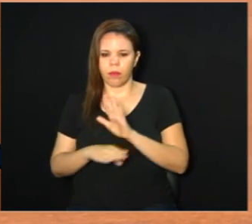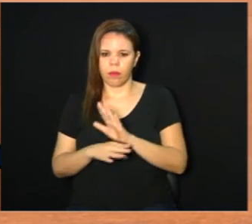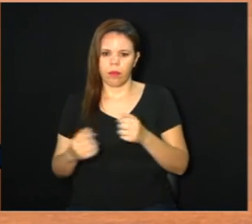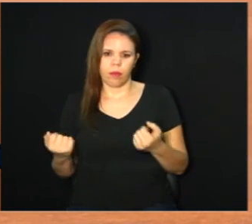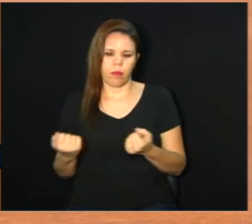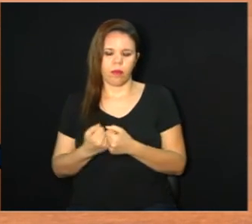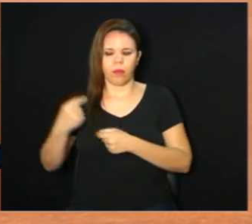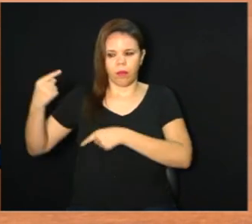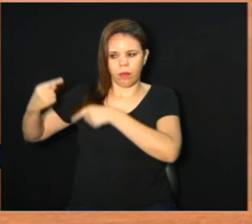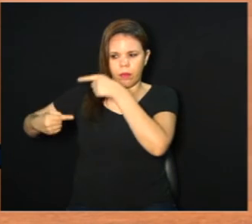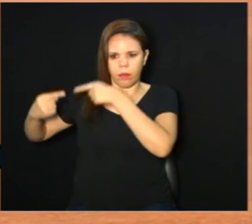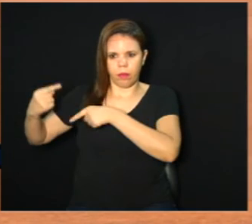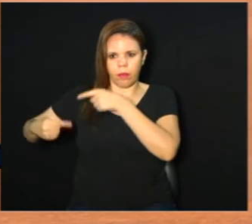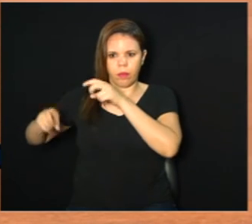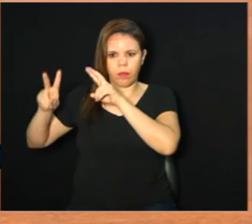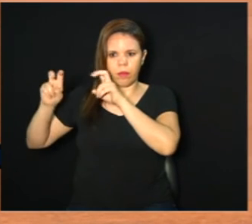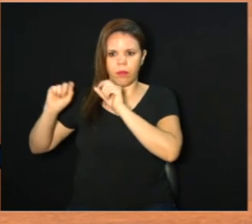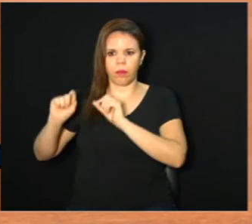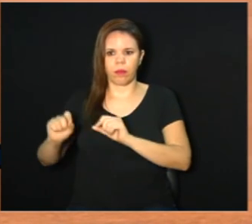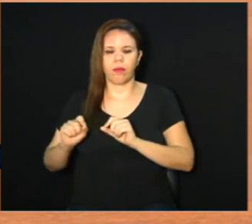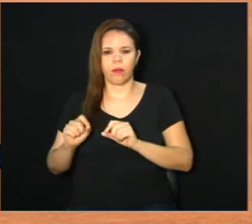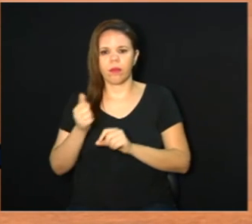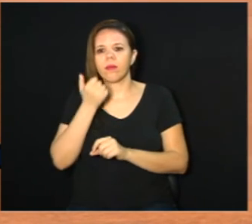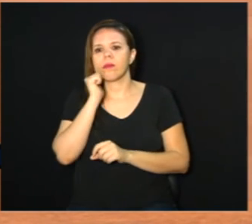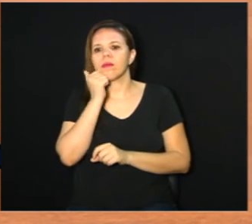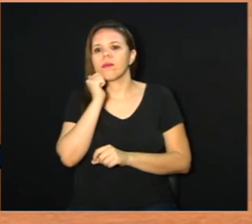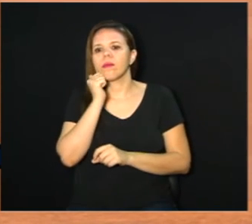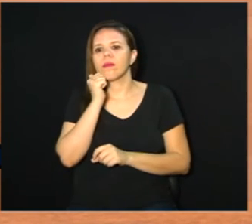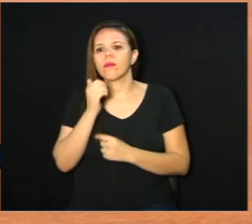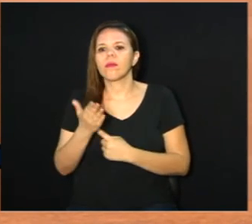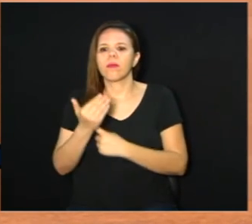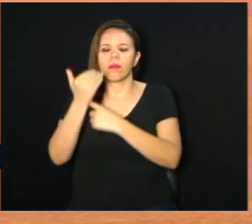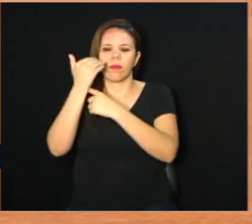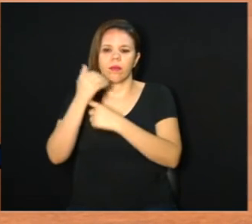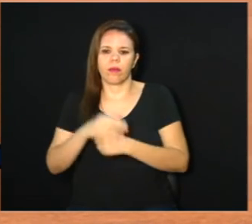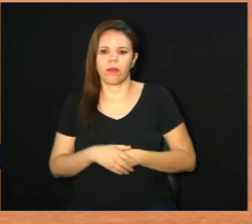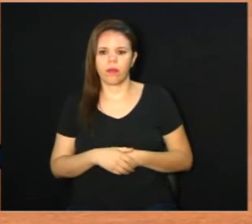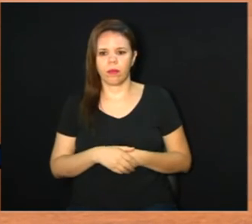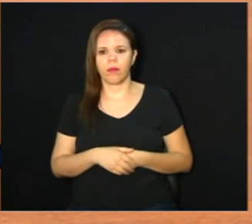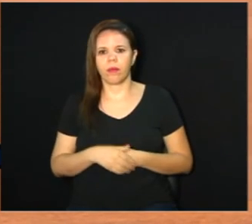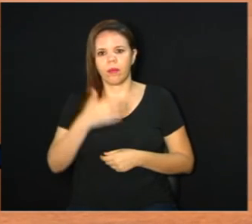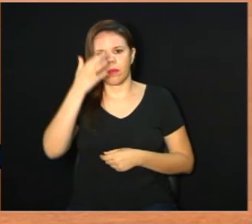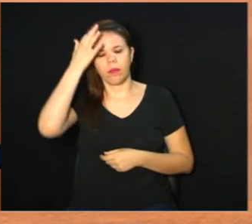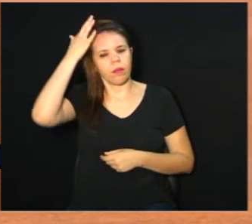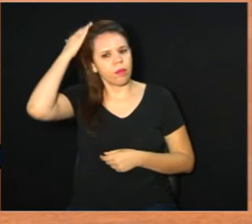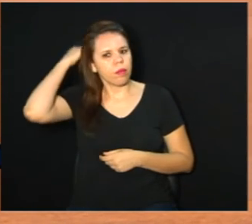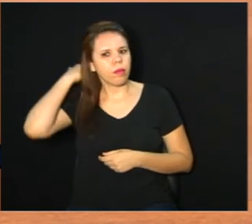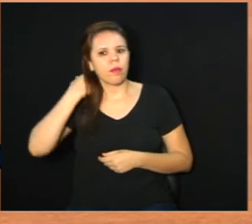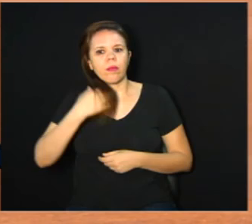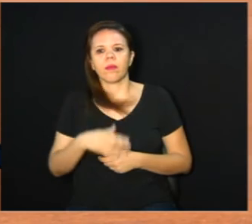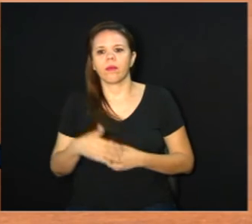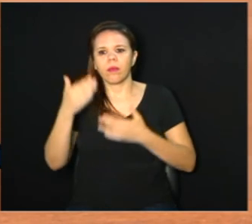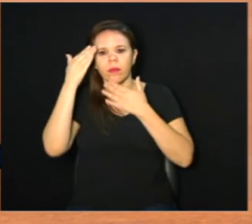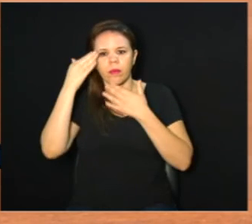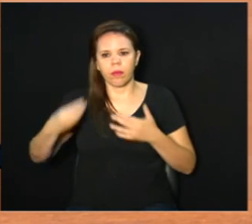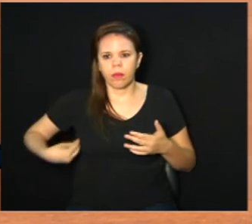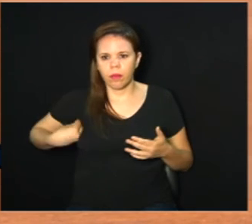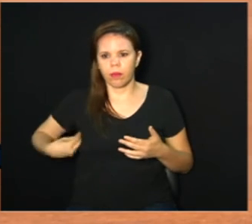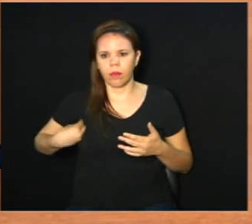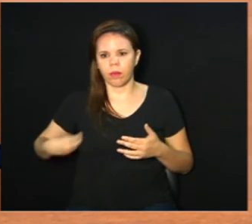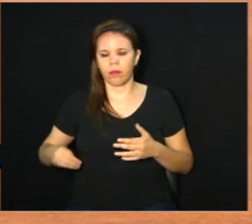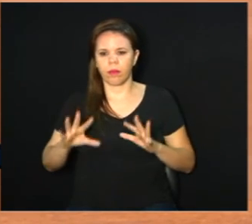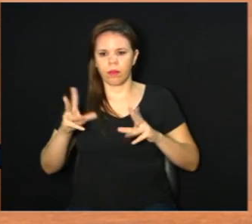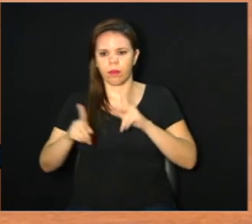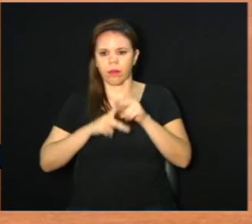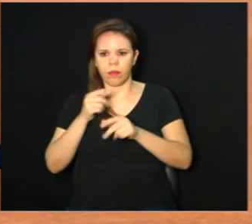importante debate que é a questão da ciência e da tecnologia. Agradecer a presença de todos, aqueles que nos acompanharam em